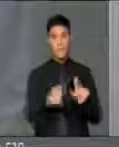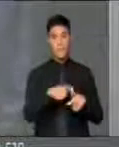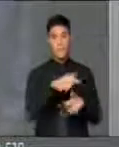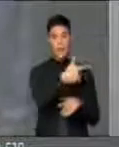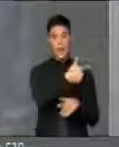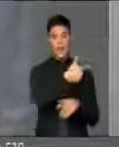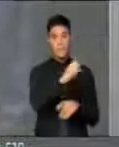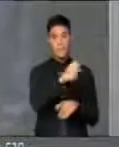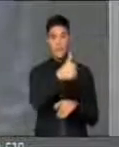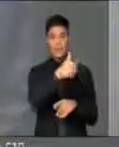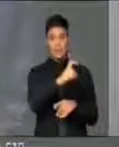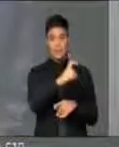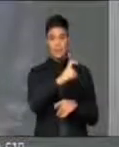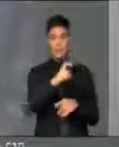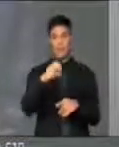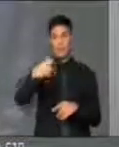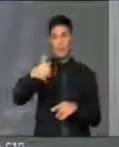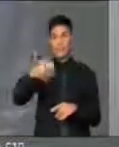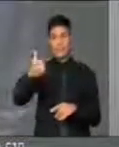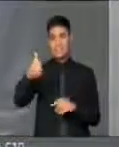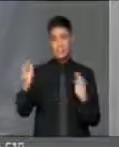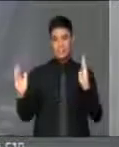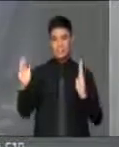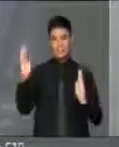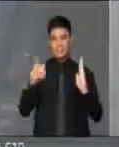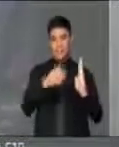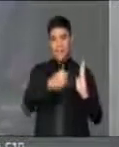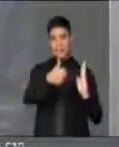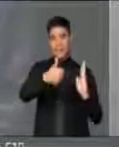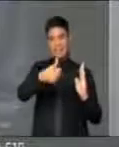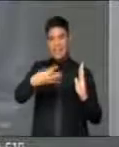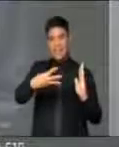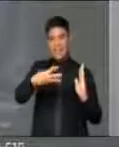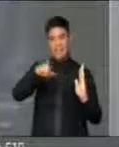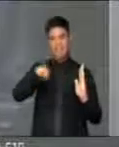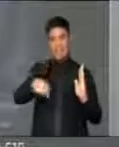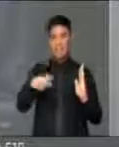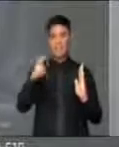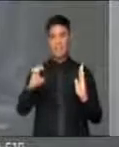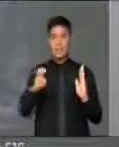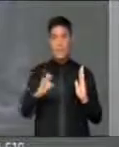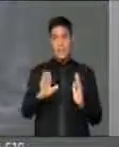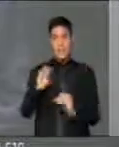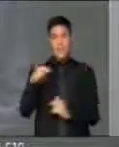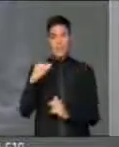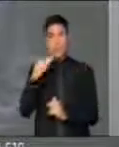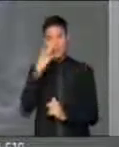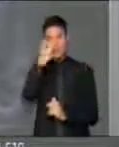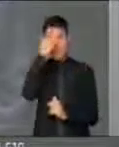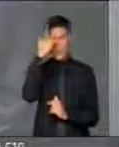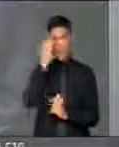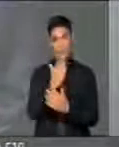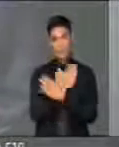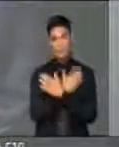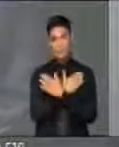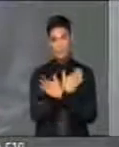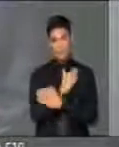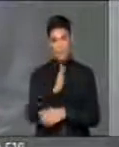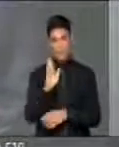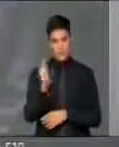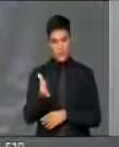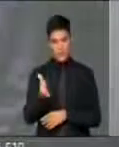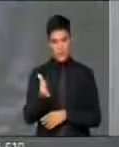ano, 3,5 milhões de pessoas foram mandadas embora do seu trabalho. Muitos